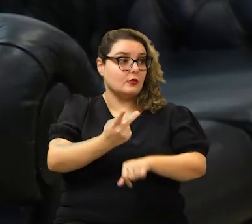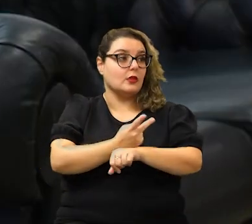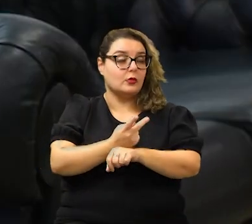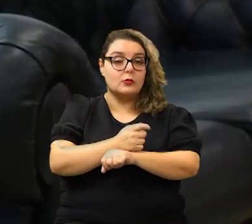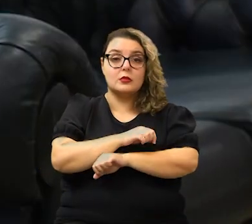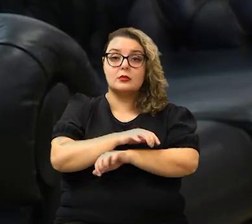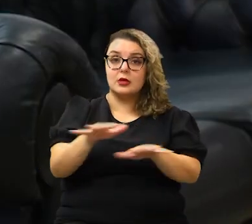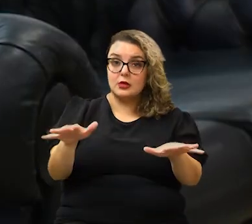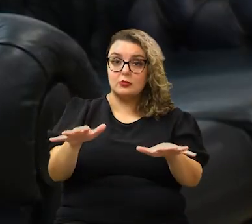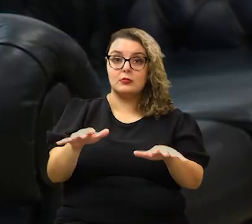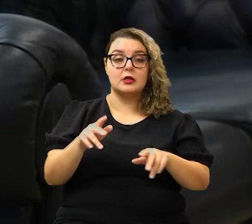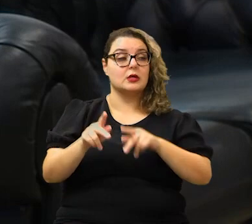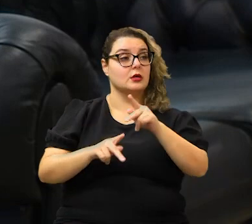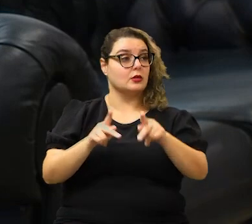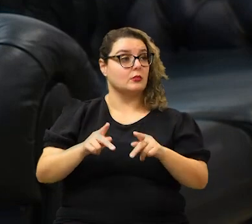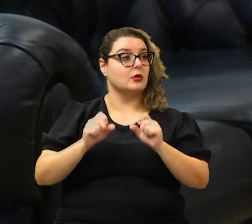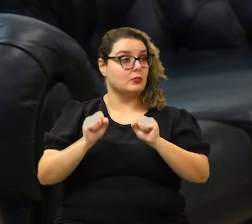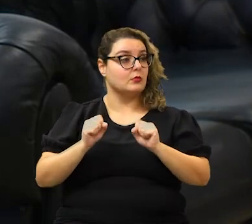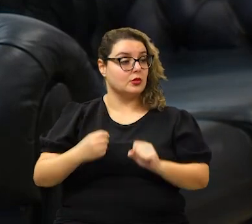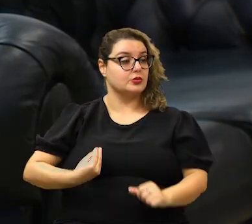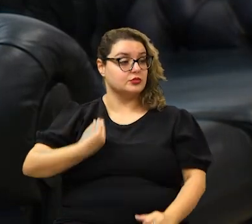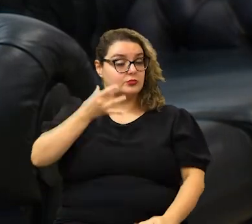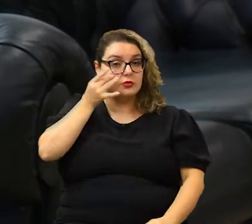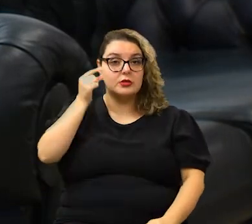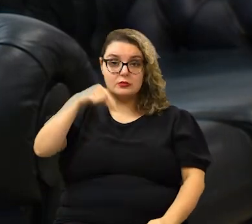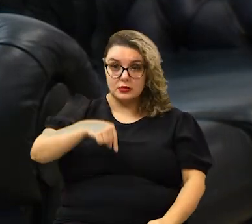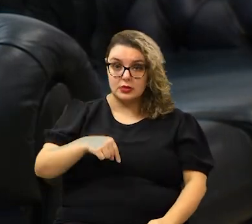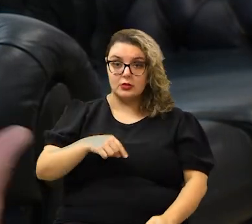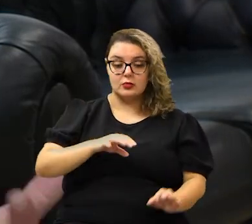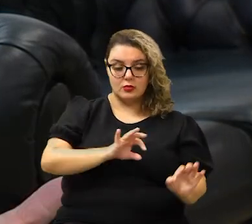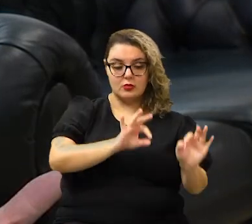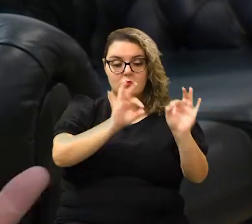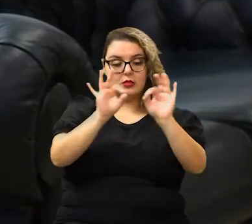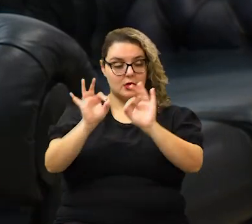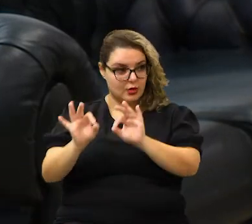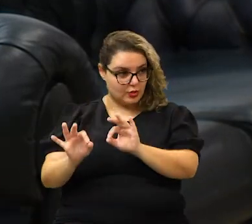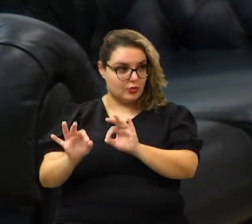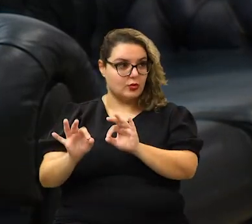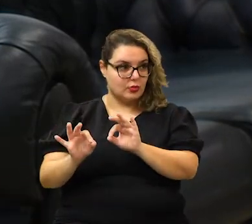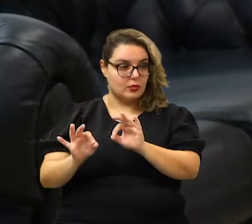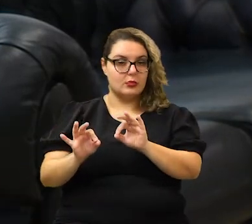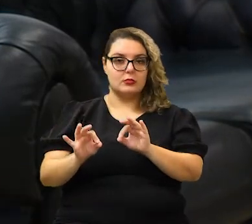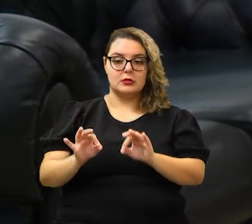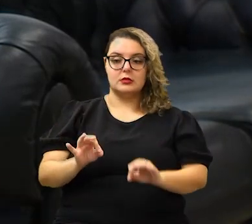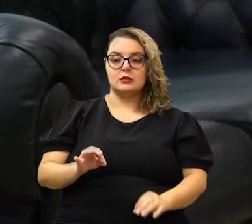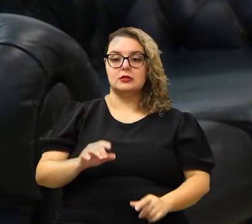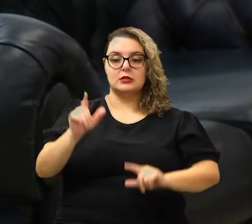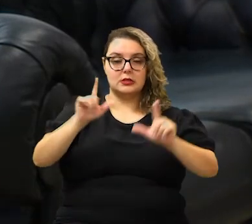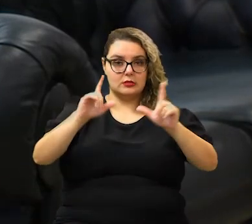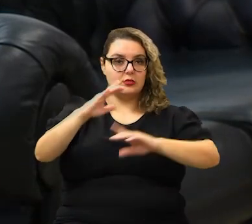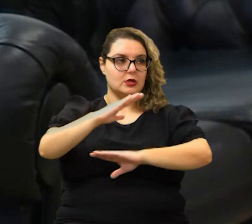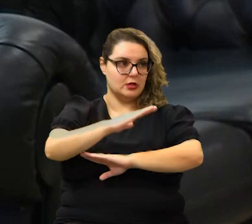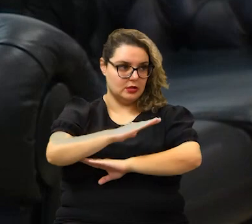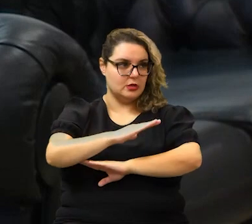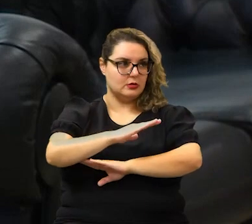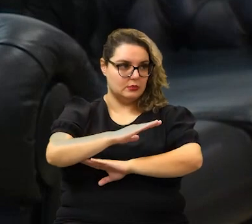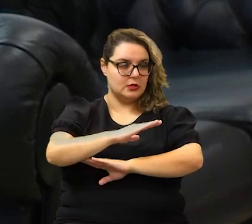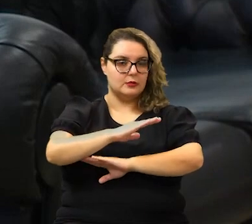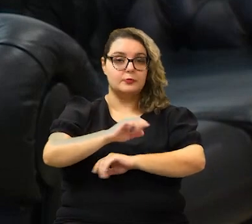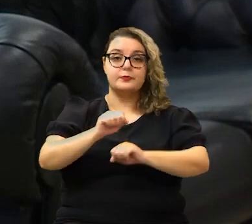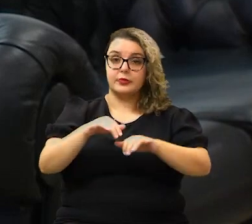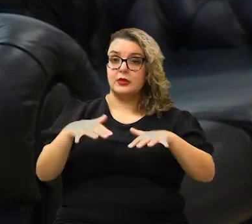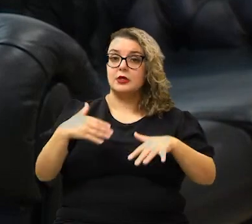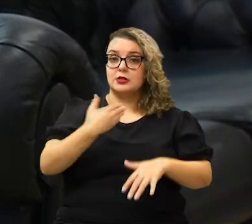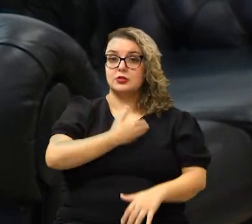procurado divulgar para que a população possa vir presencialmente ou até acompanhar através da TV Câmara